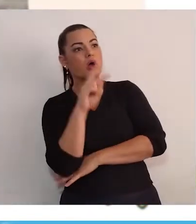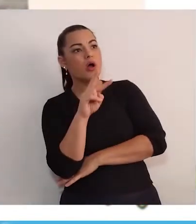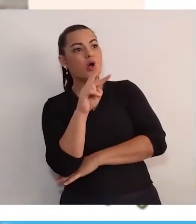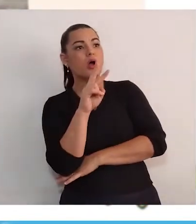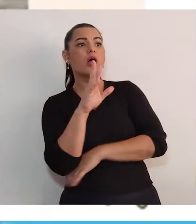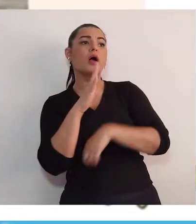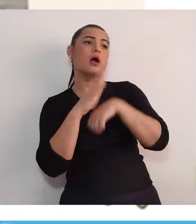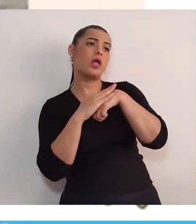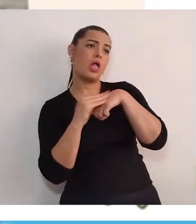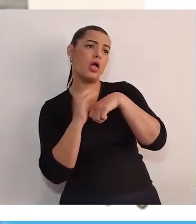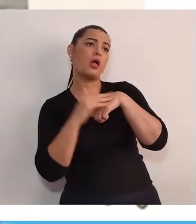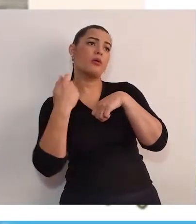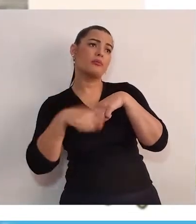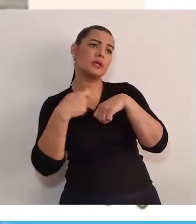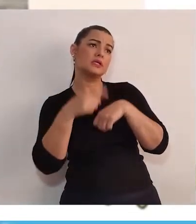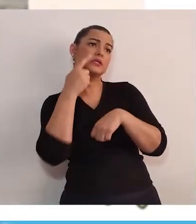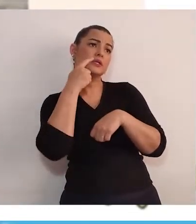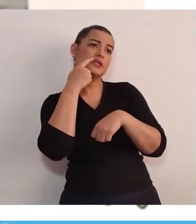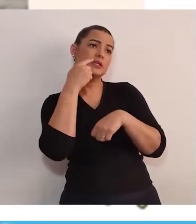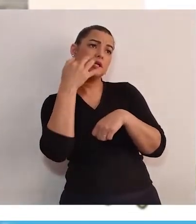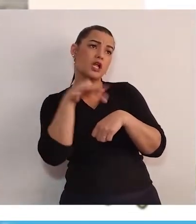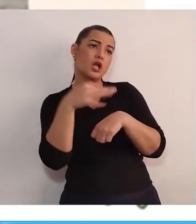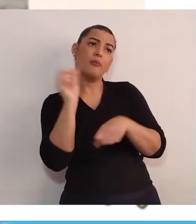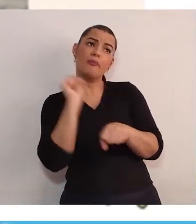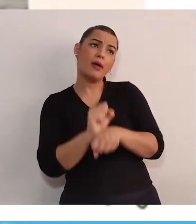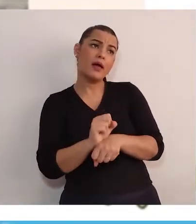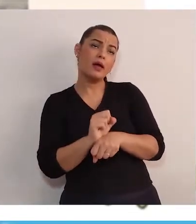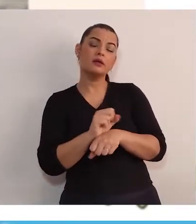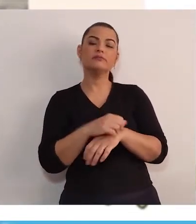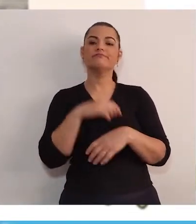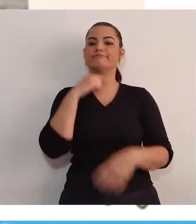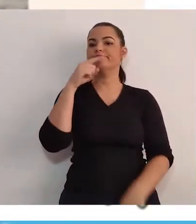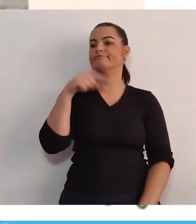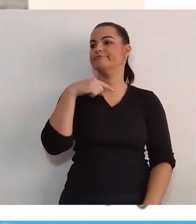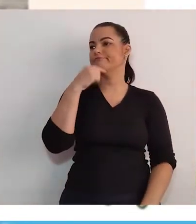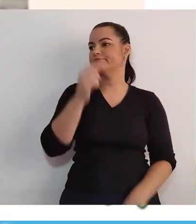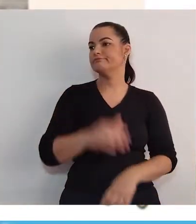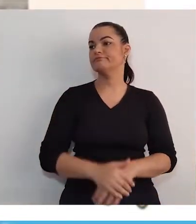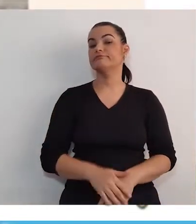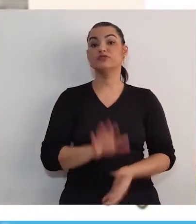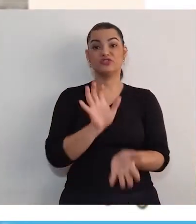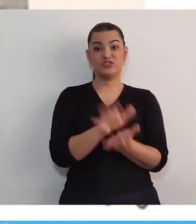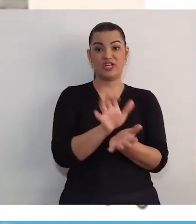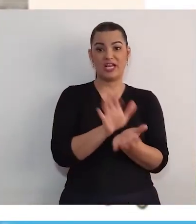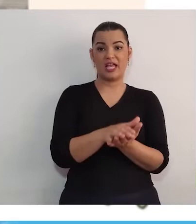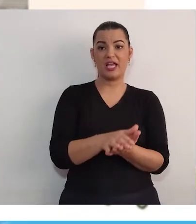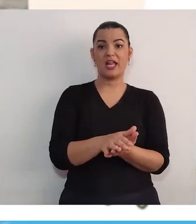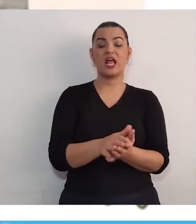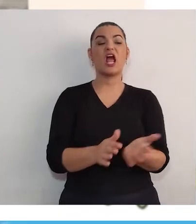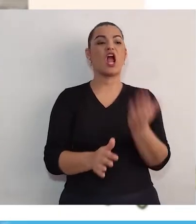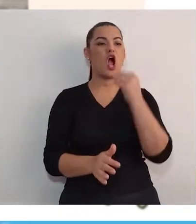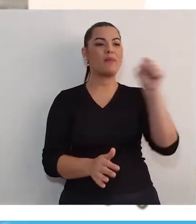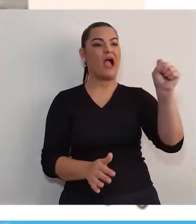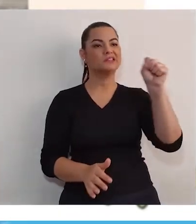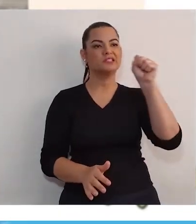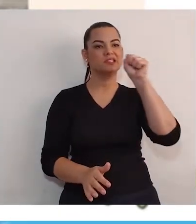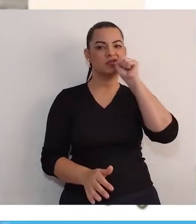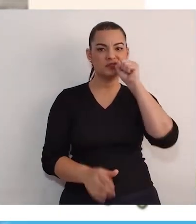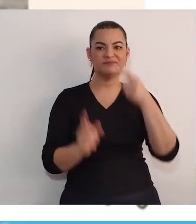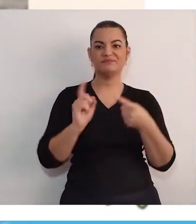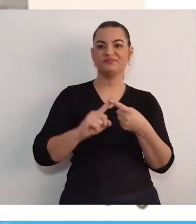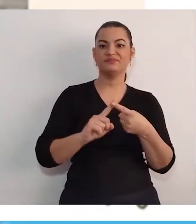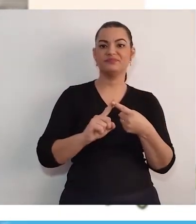dente vai parar de doer, mas nada resolvia. O jacaré roía a